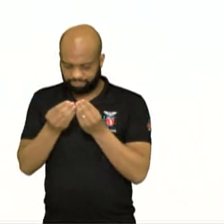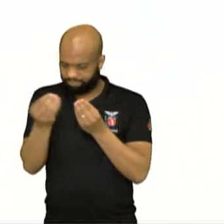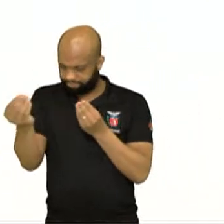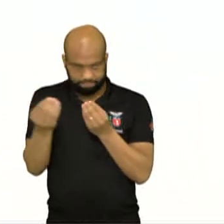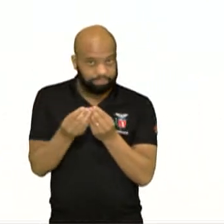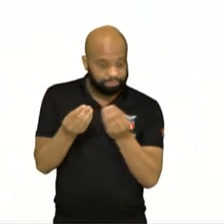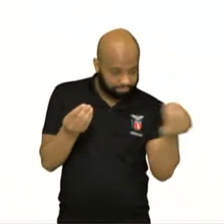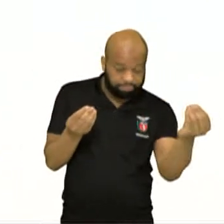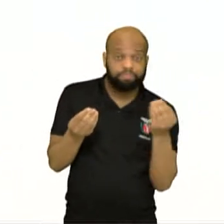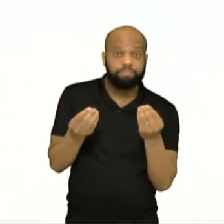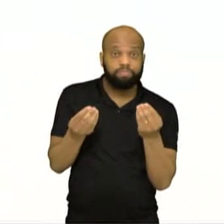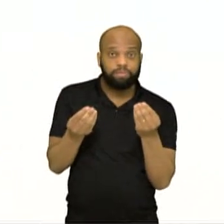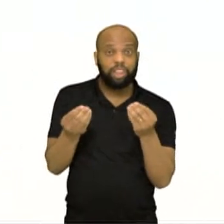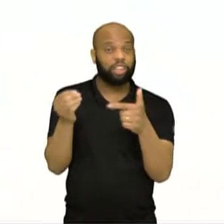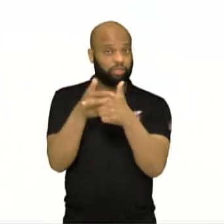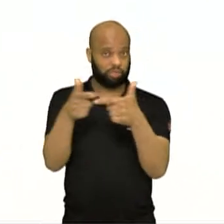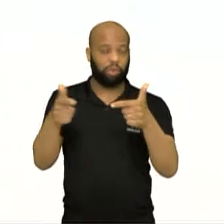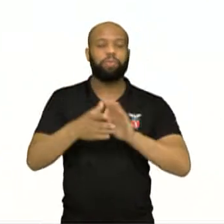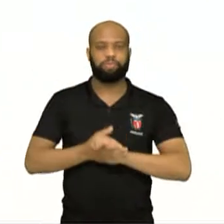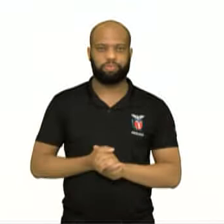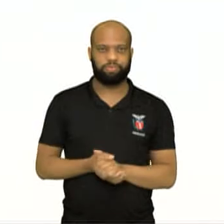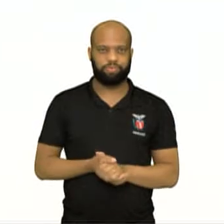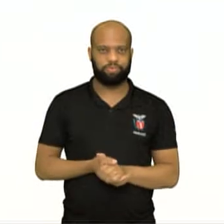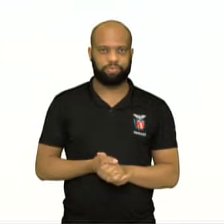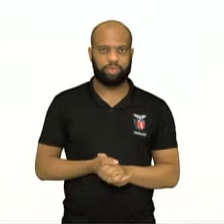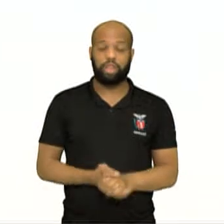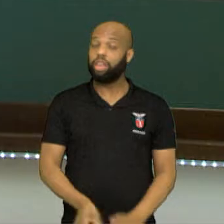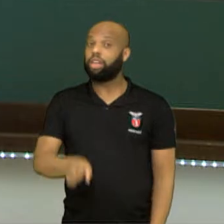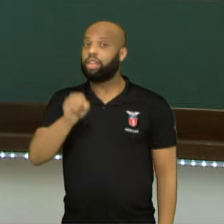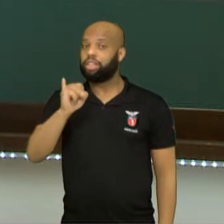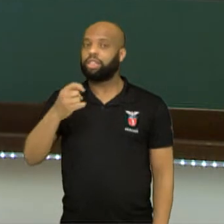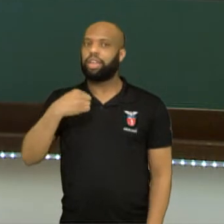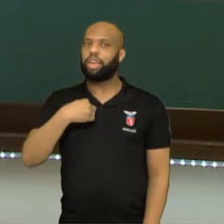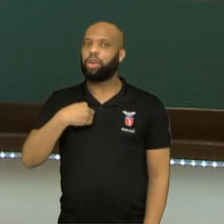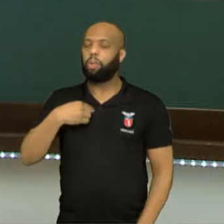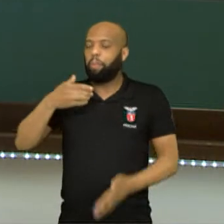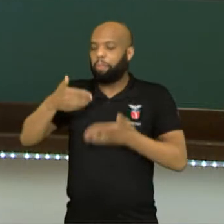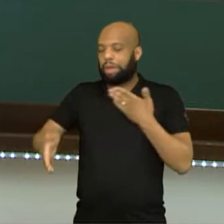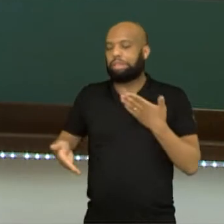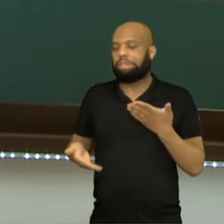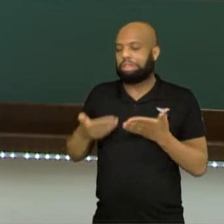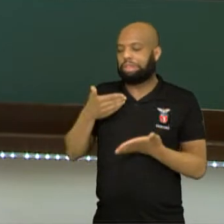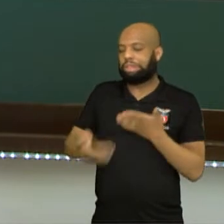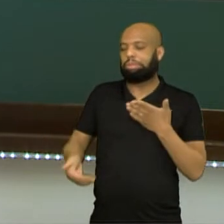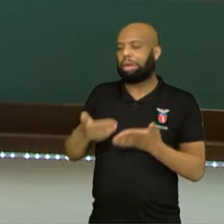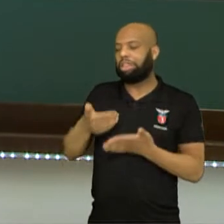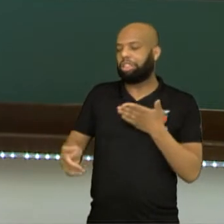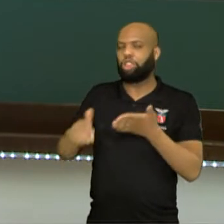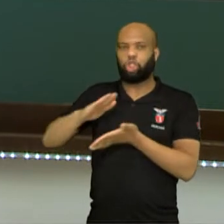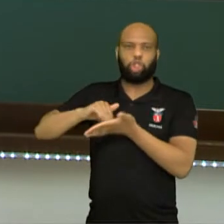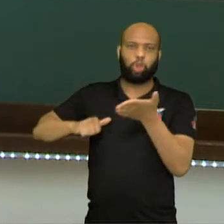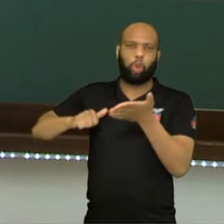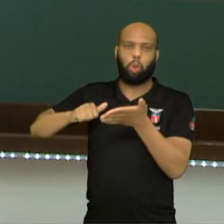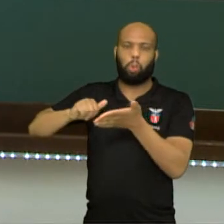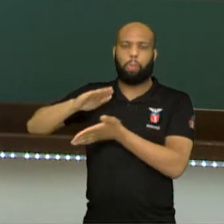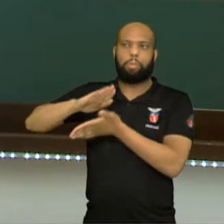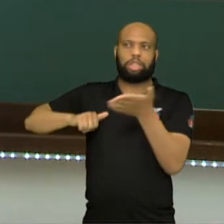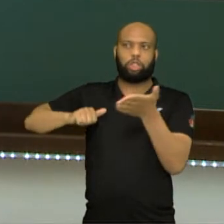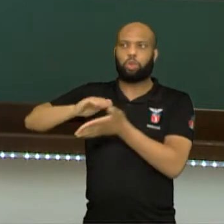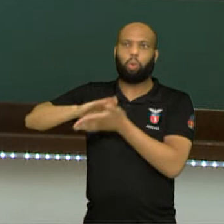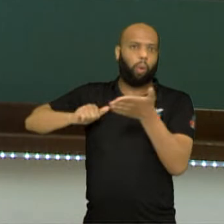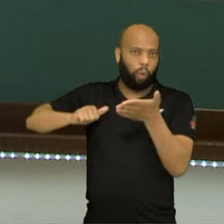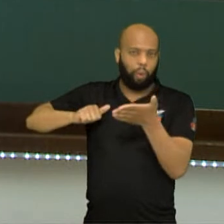repartidas, divisão. Se eu perdi uma quantia ou se